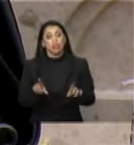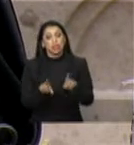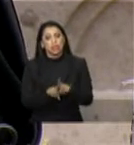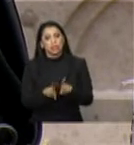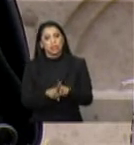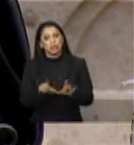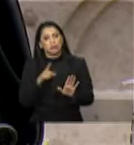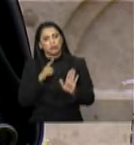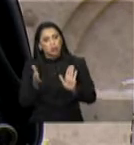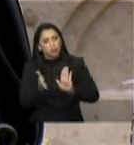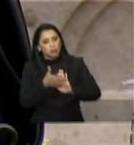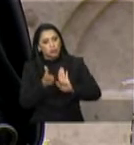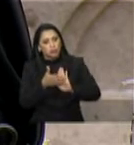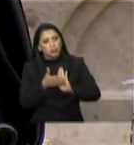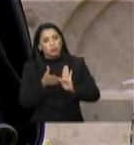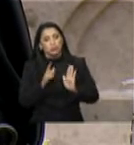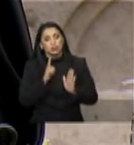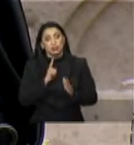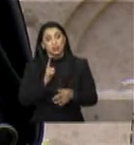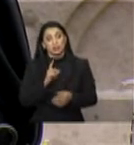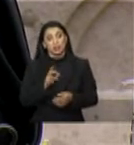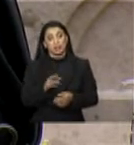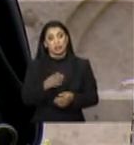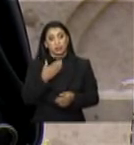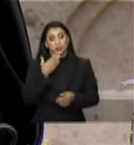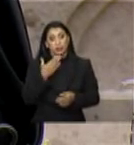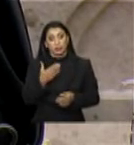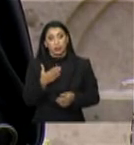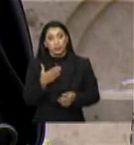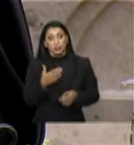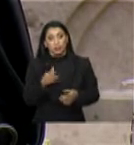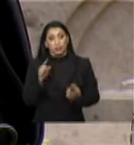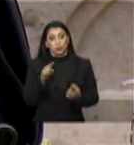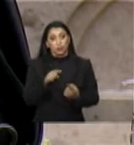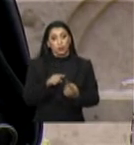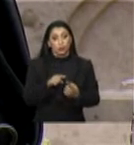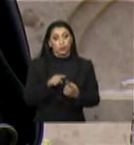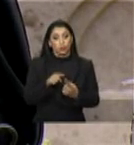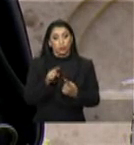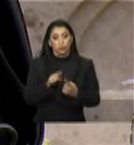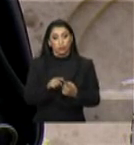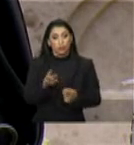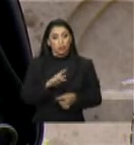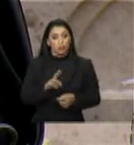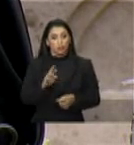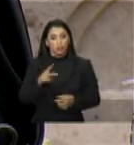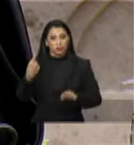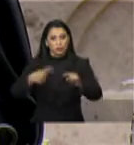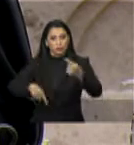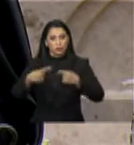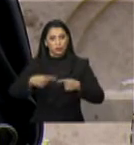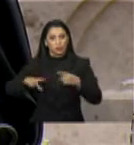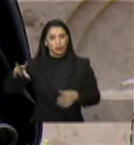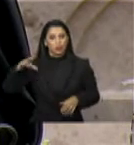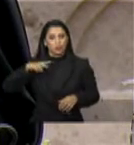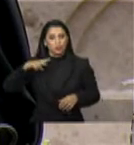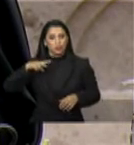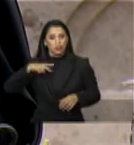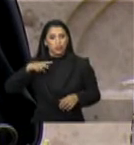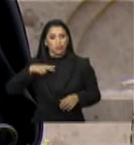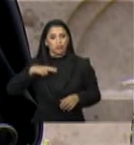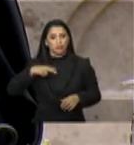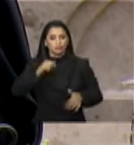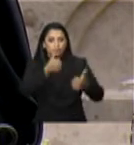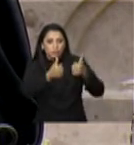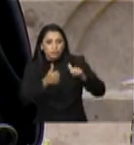se considerar eles têm que nos altos fato estranho a causa de pedir bem por isso ali o objeto litigioso não houve discussão sobre o particular no exame do